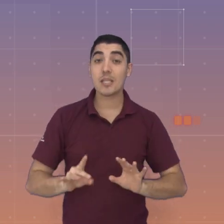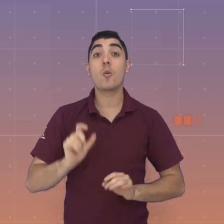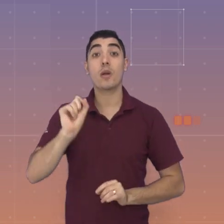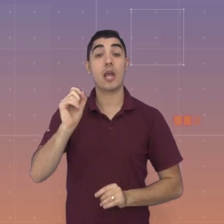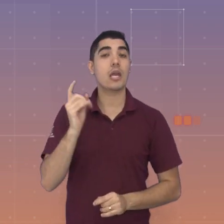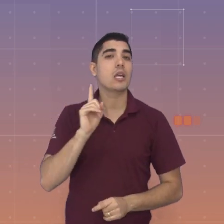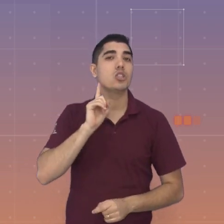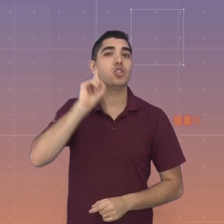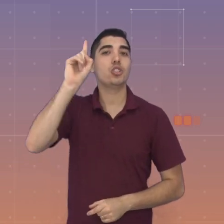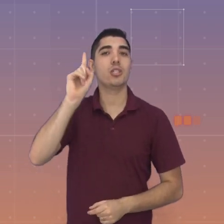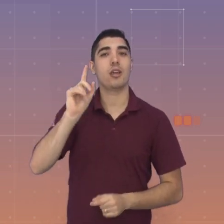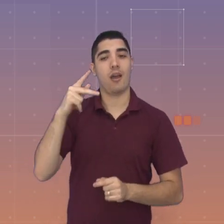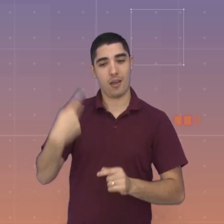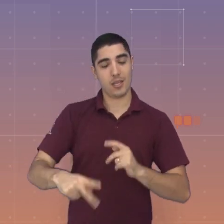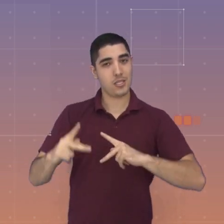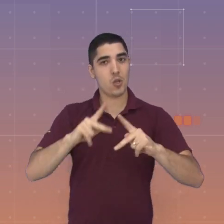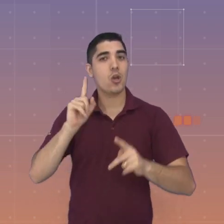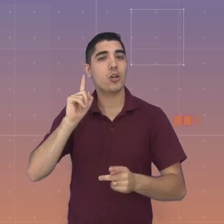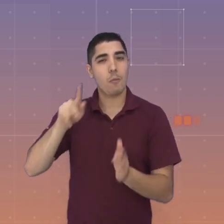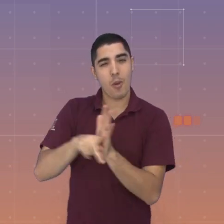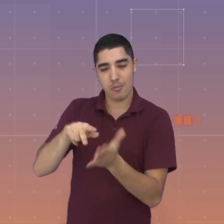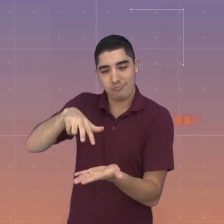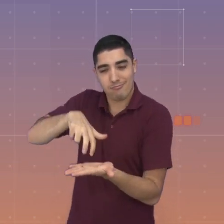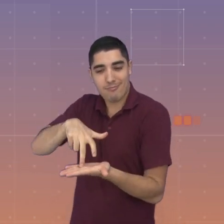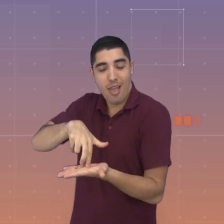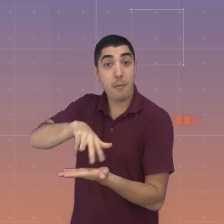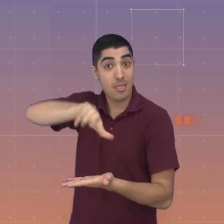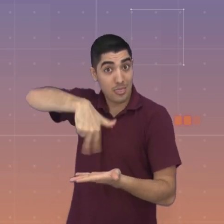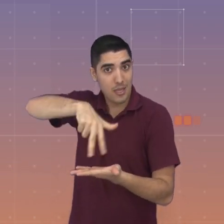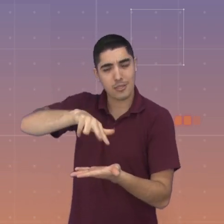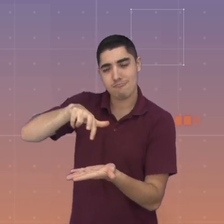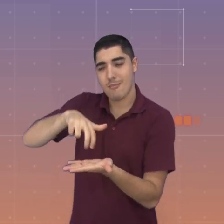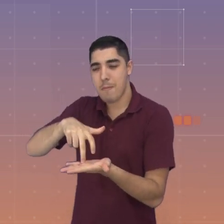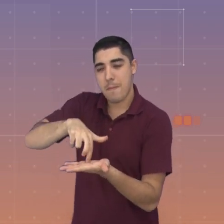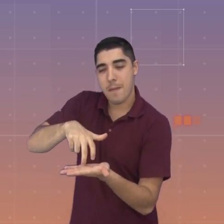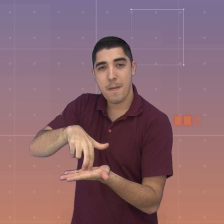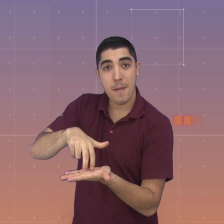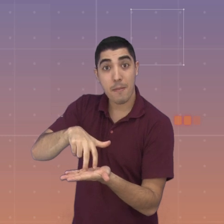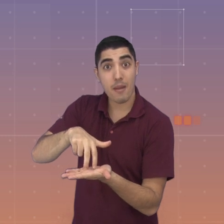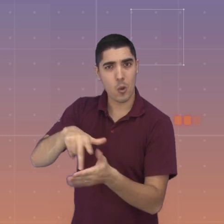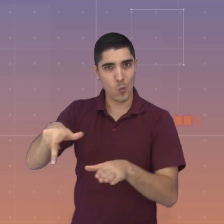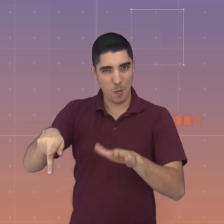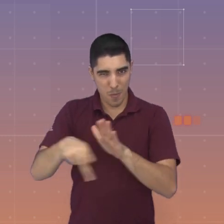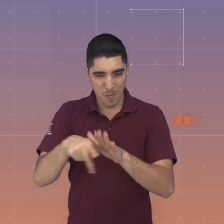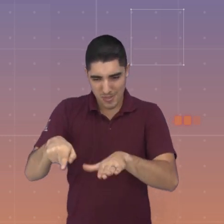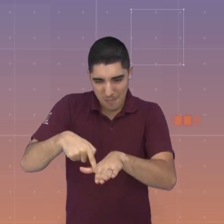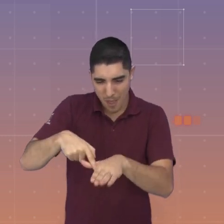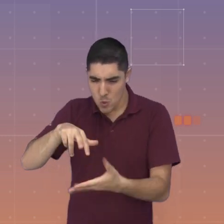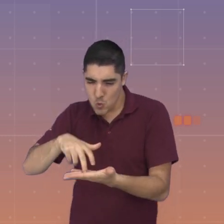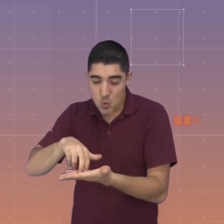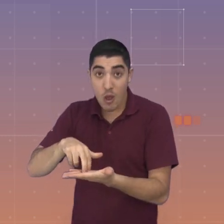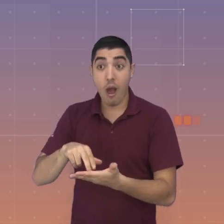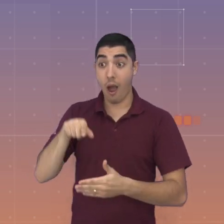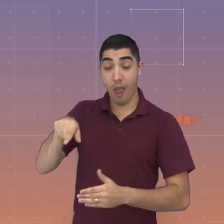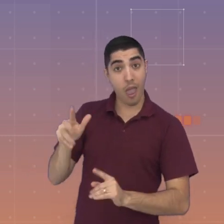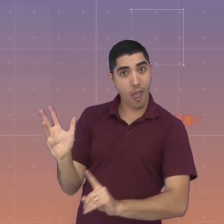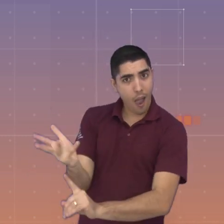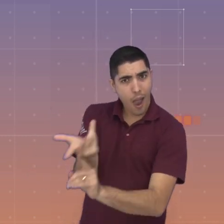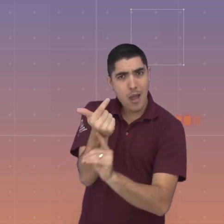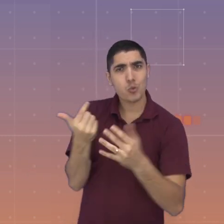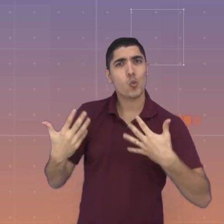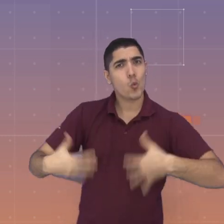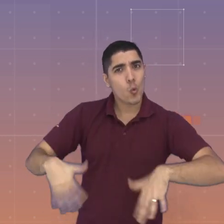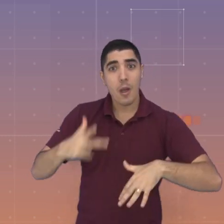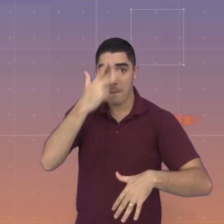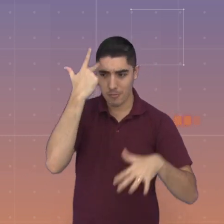que criou na cidade a Semana do Sapateado. Com isso, já a partir deste ano, essa arte já vai ganhar mais notoriedade